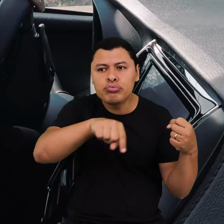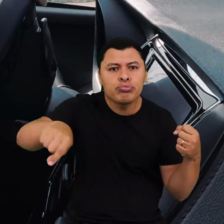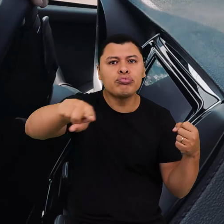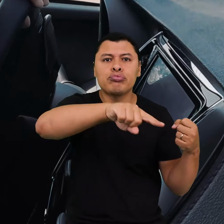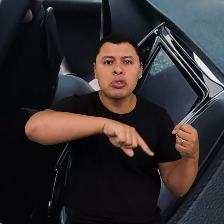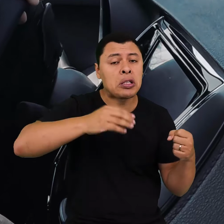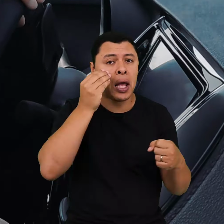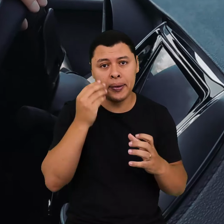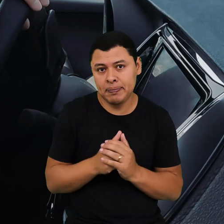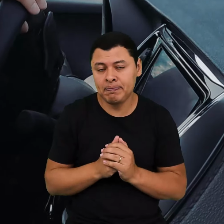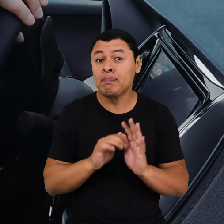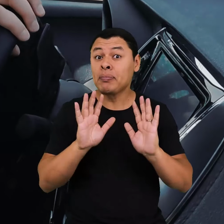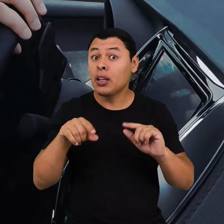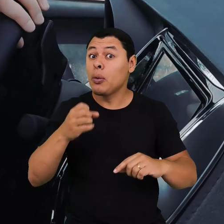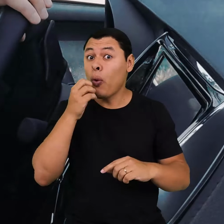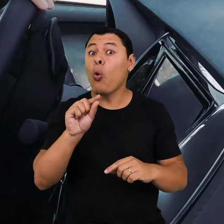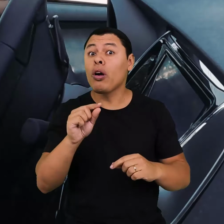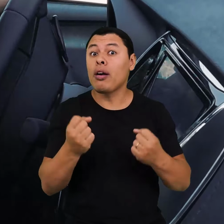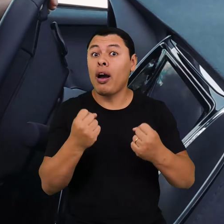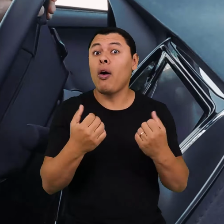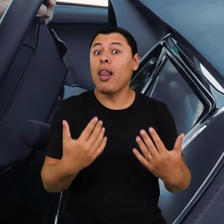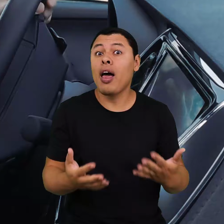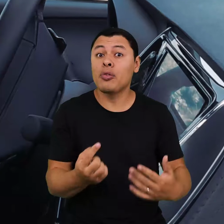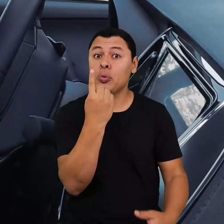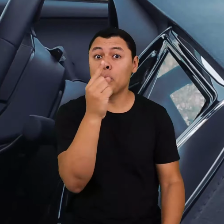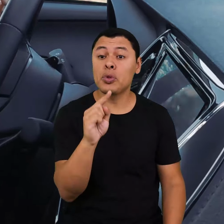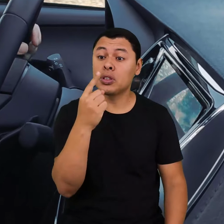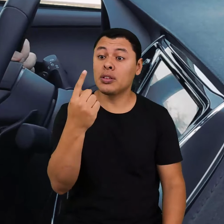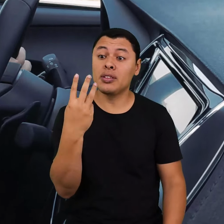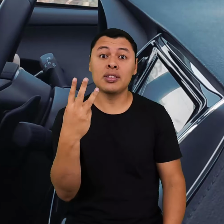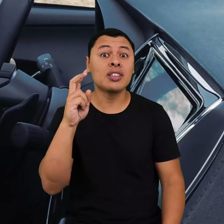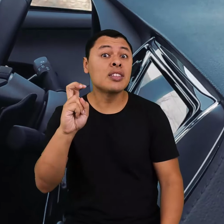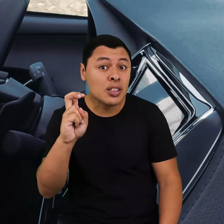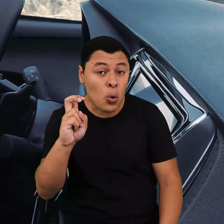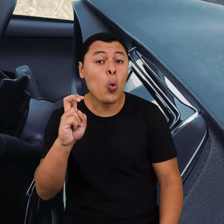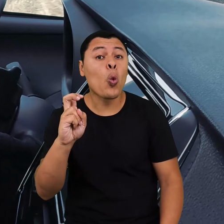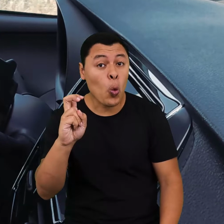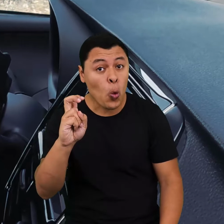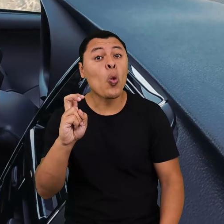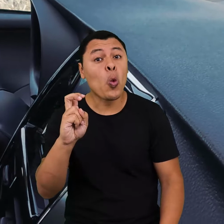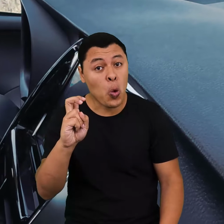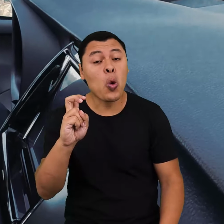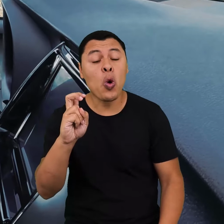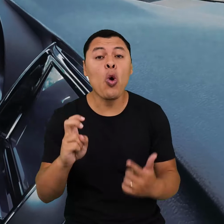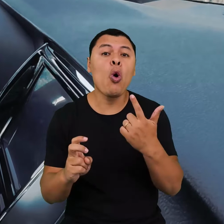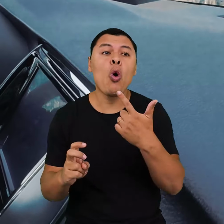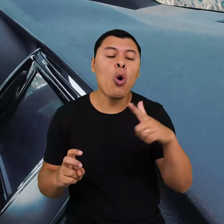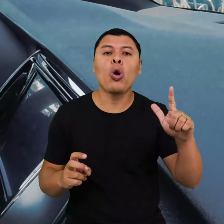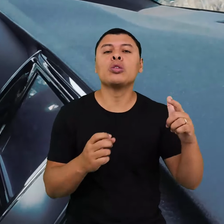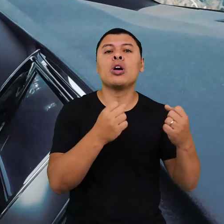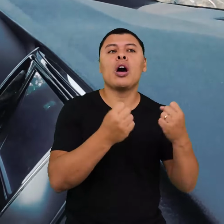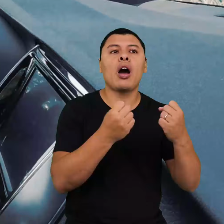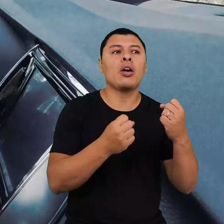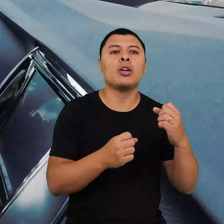carro mais leve dessa categoria, né? 1.135 kg, mais ou menos 40 kg mais leve aí do que, por